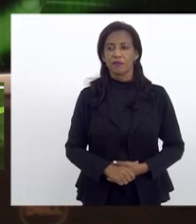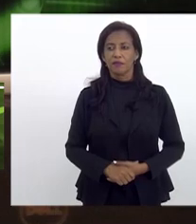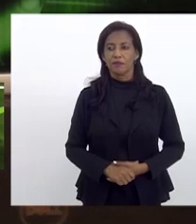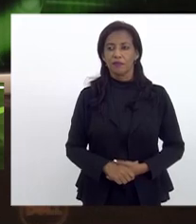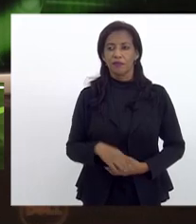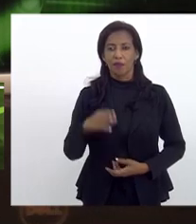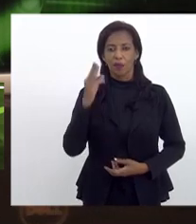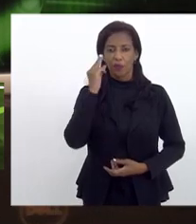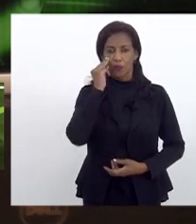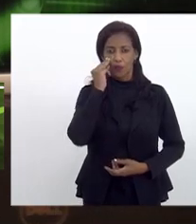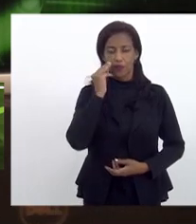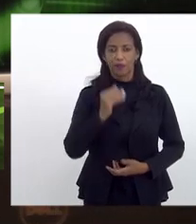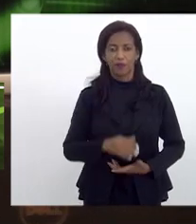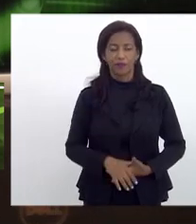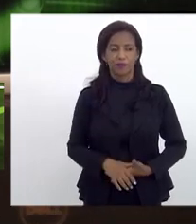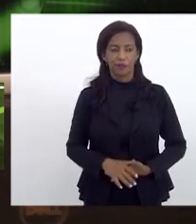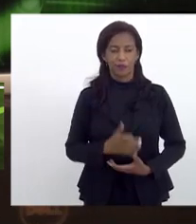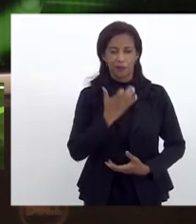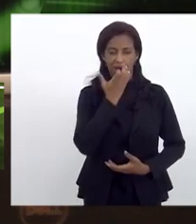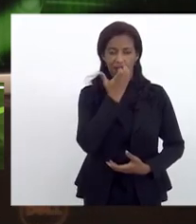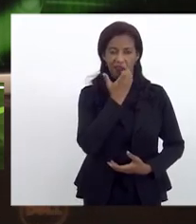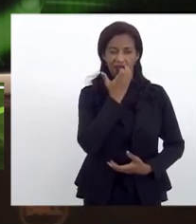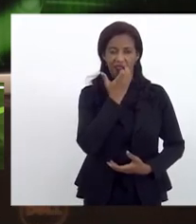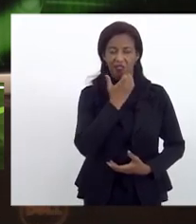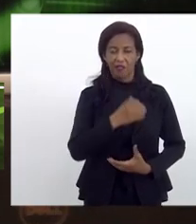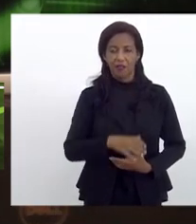Mônica Então